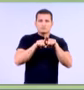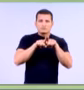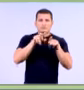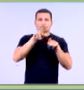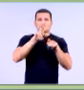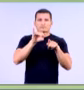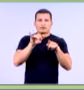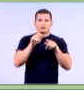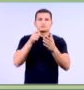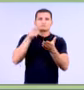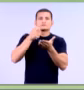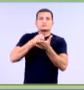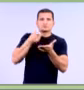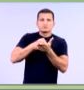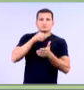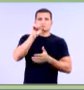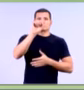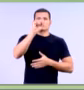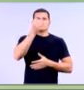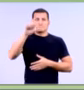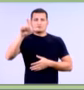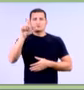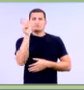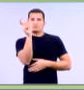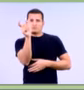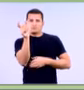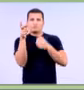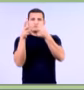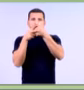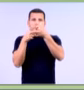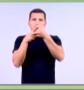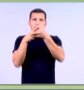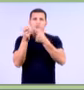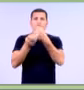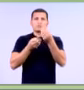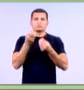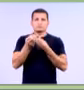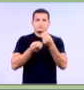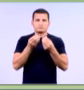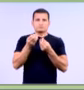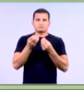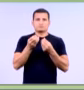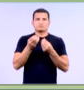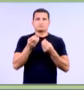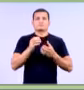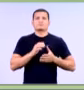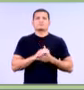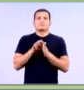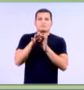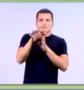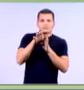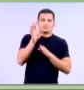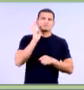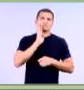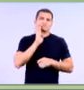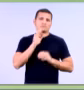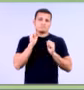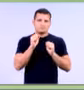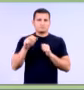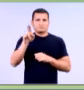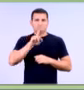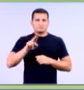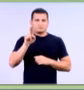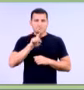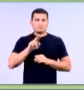essa singularidade lá do verbo. Como é isso? O que é isso? Uma dica legal que a gente pode empregar, isso foi dado para